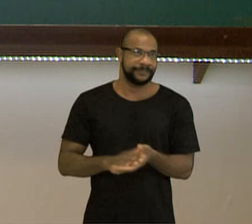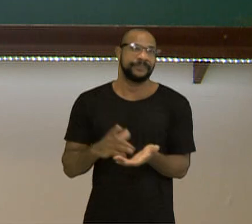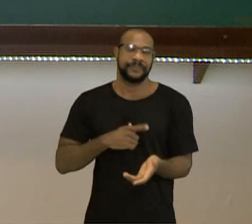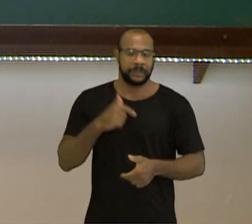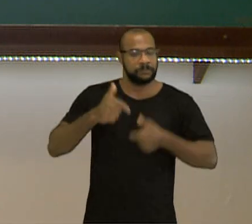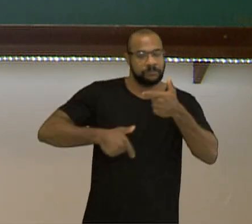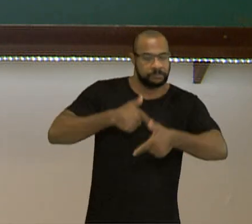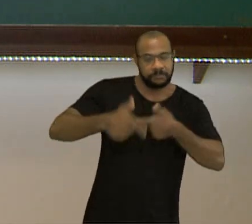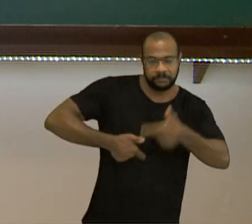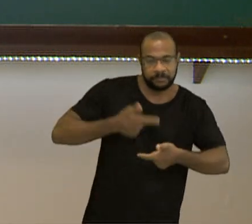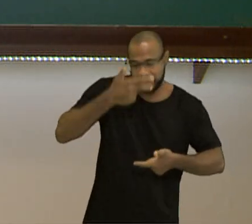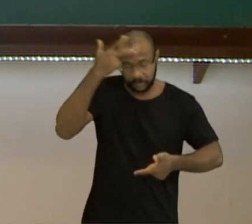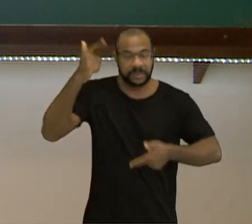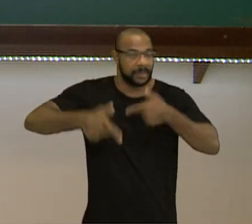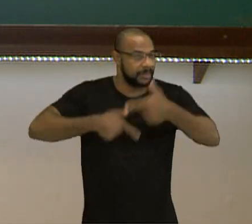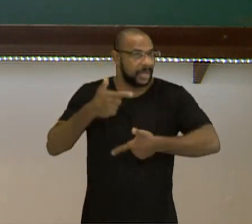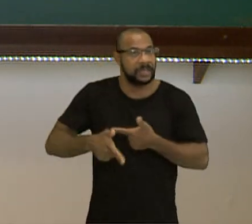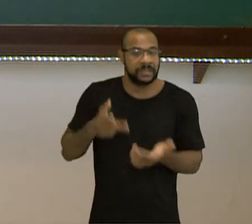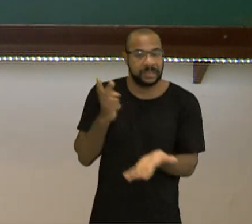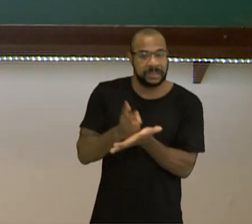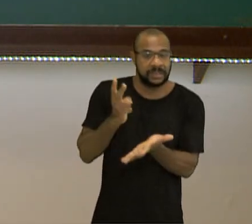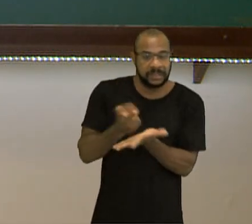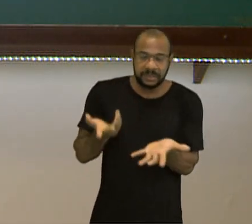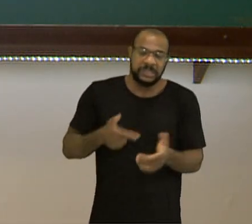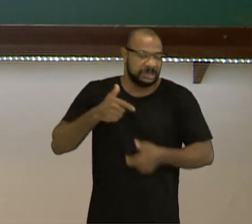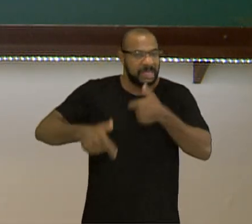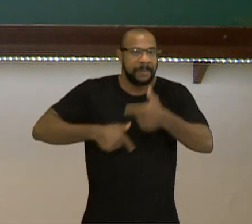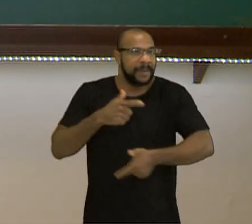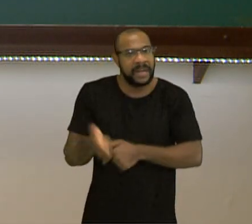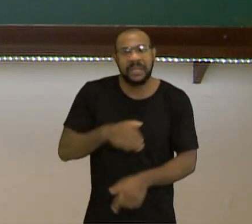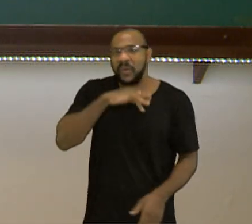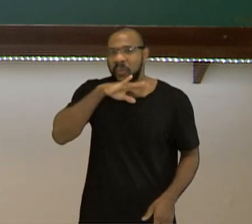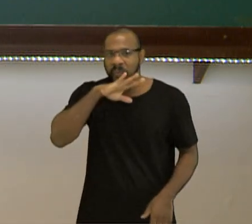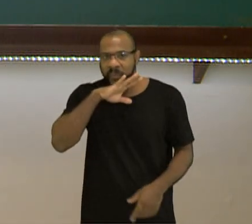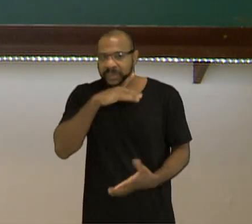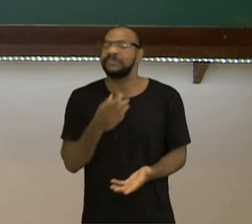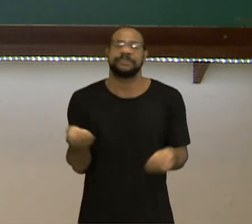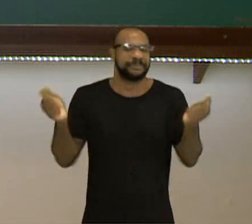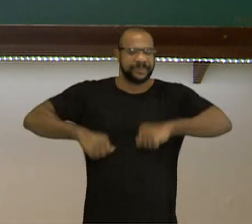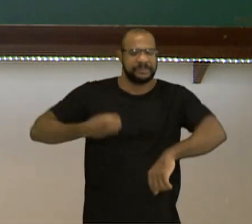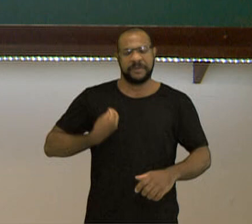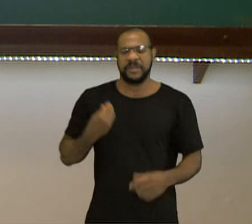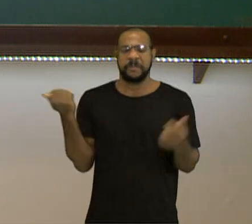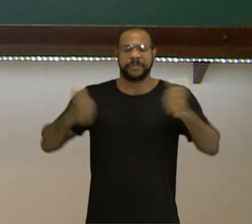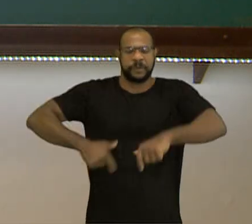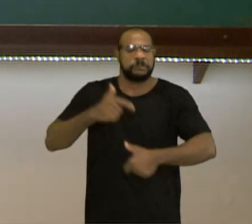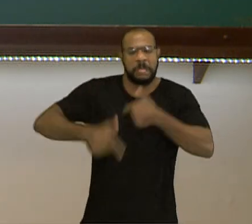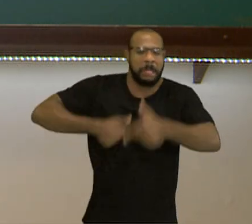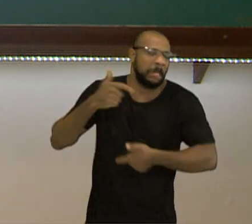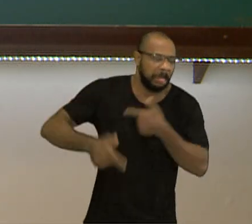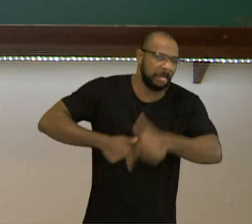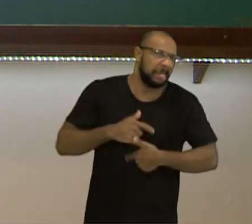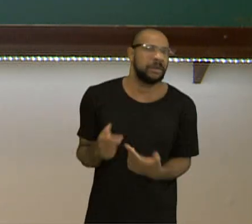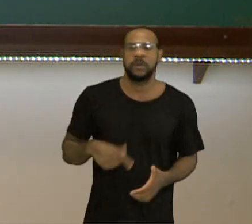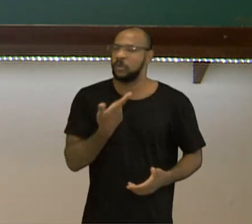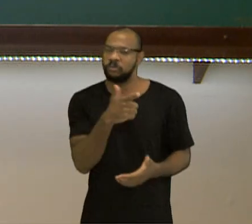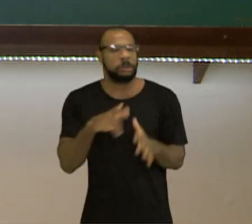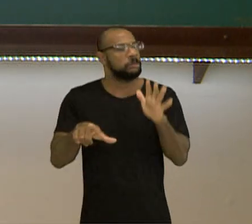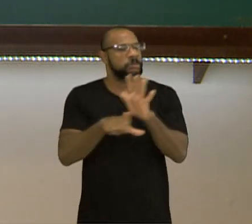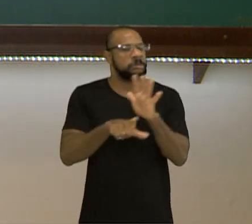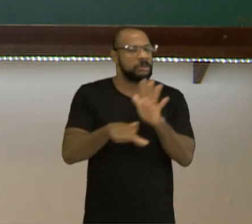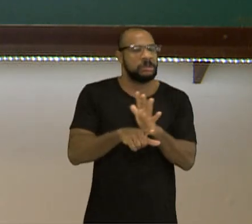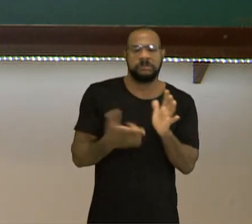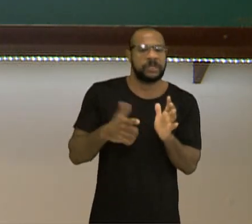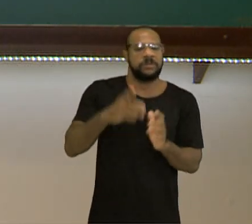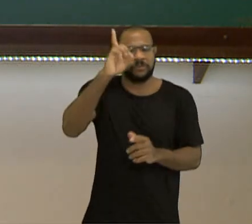e trabalhadoras que são encontrados em condições similares à escravidão, sem os seus direitos resguardados, em